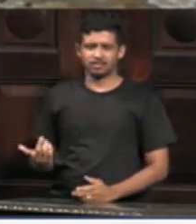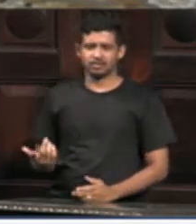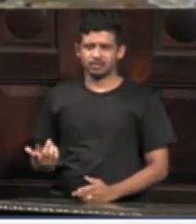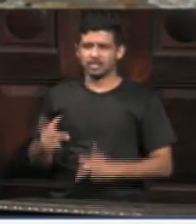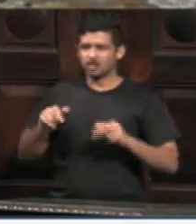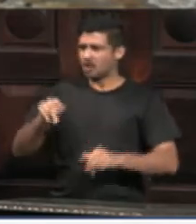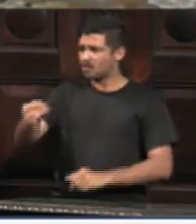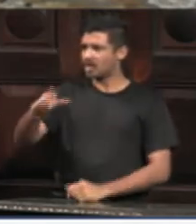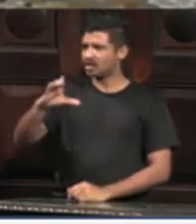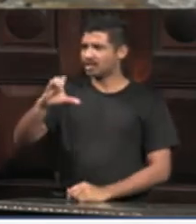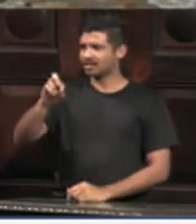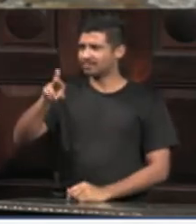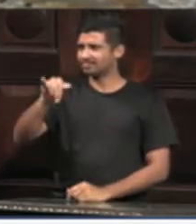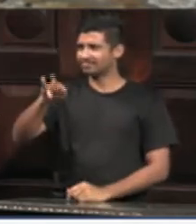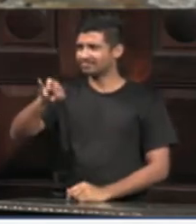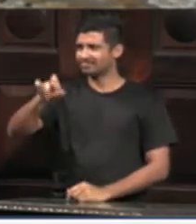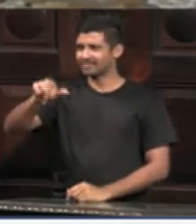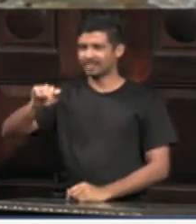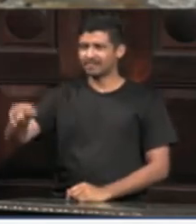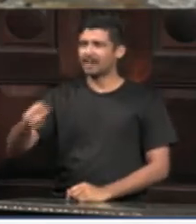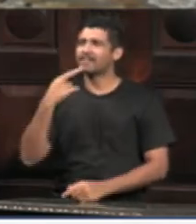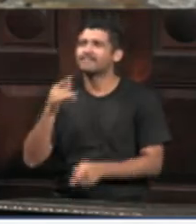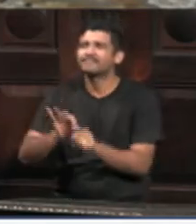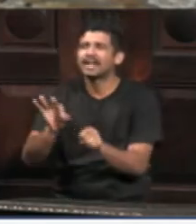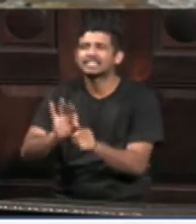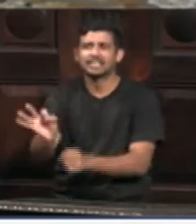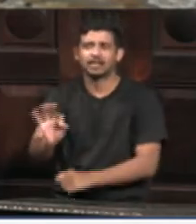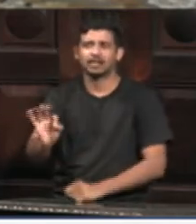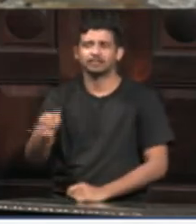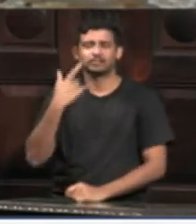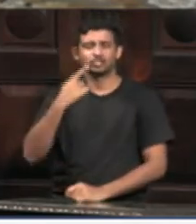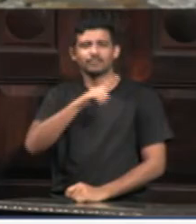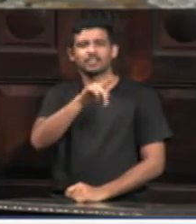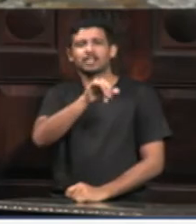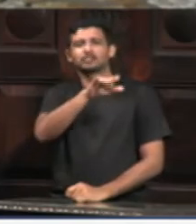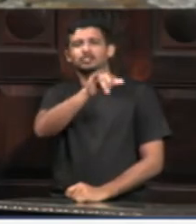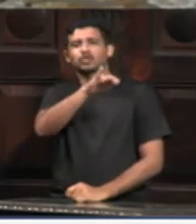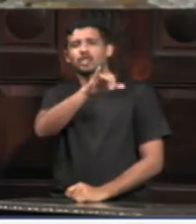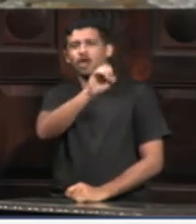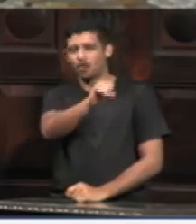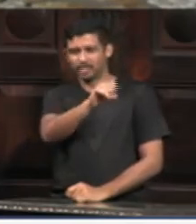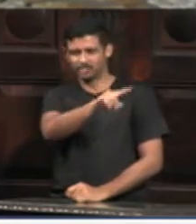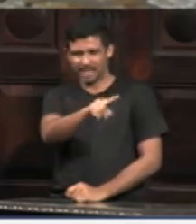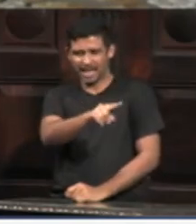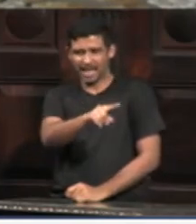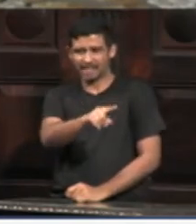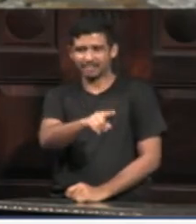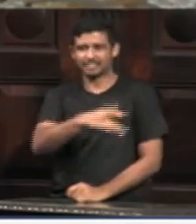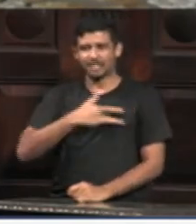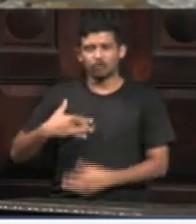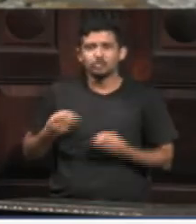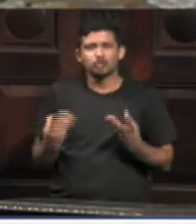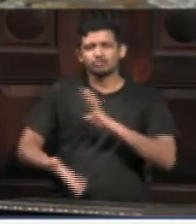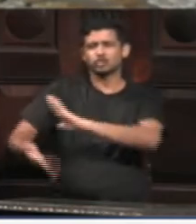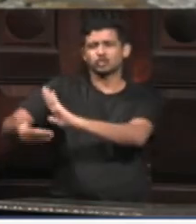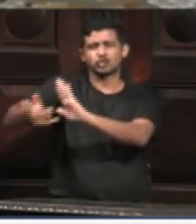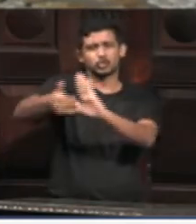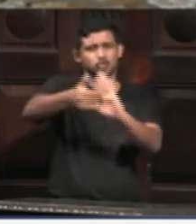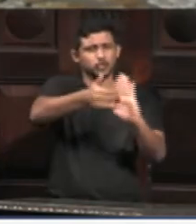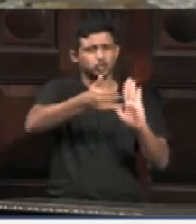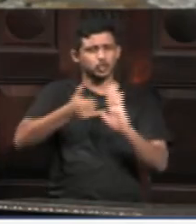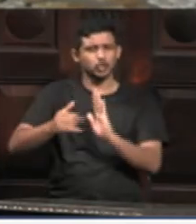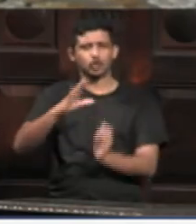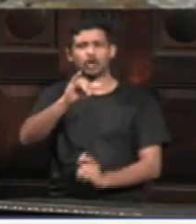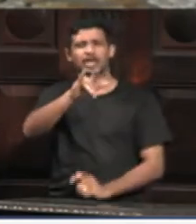tal do Crivella, que não resolve nada. A saúde na Zona Oeste está um caos. Tiraram as clínicas da família, equipes da clínica